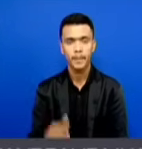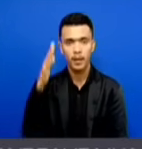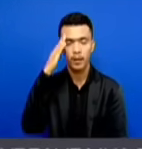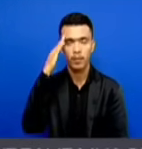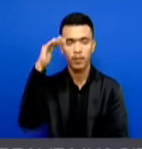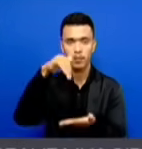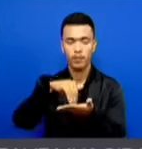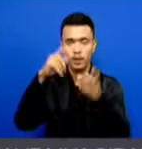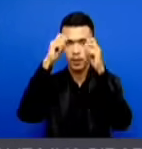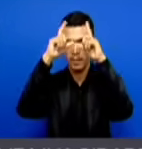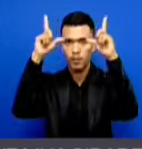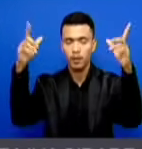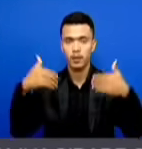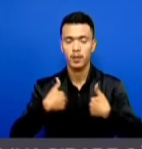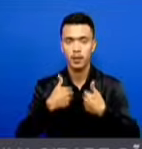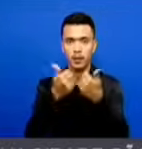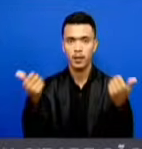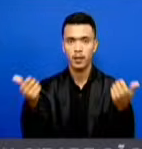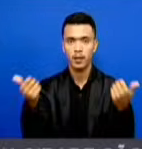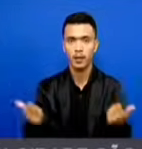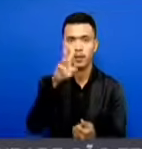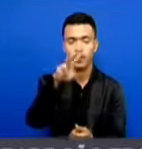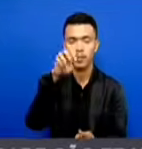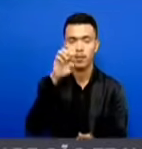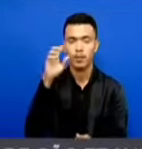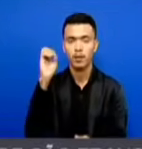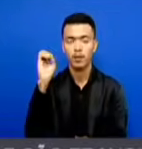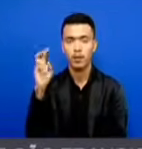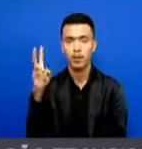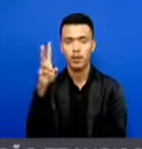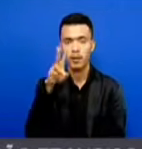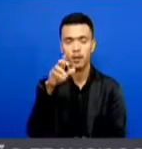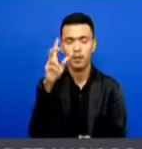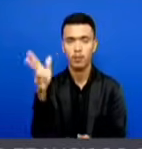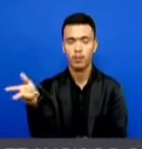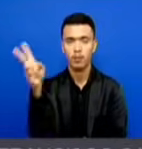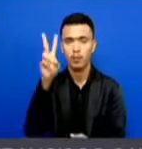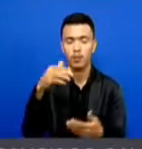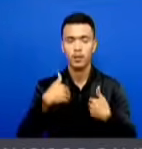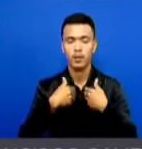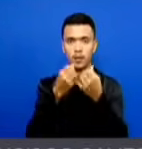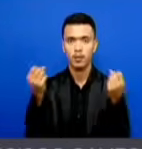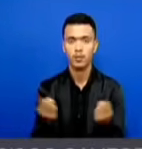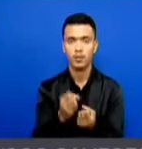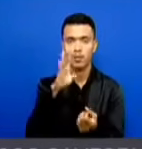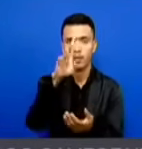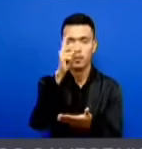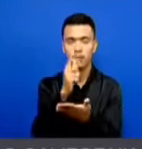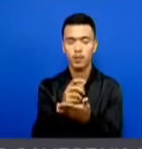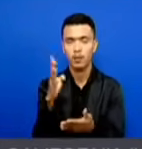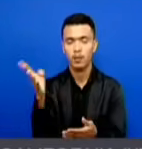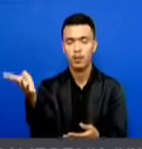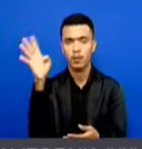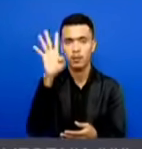kata Timor Leste iha aldeia rihun rua atus rua tolululu resin tolu ya suku atus hat lima lulu resin